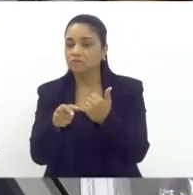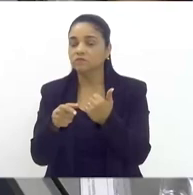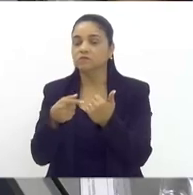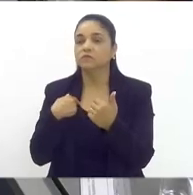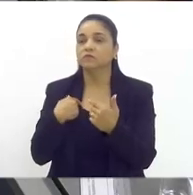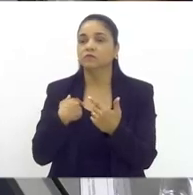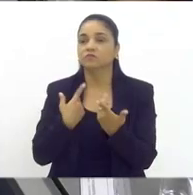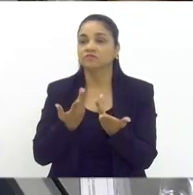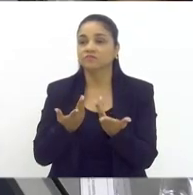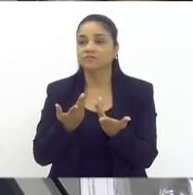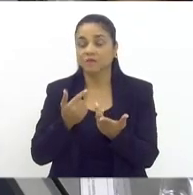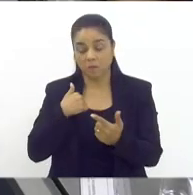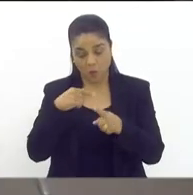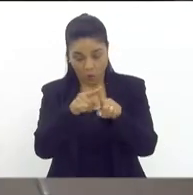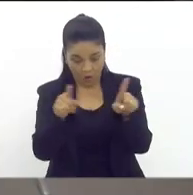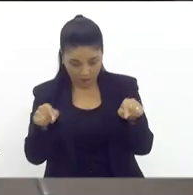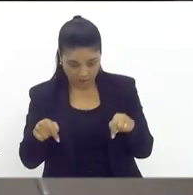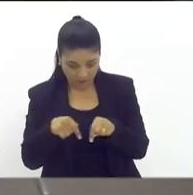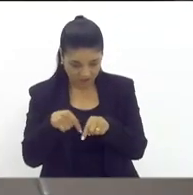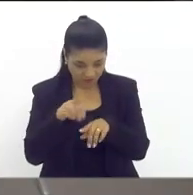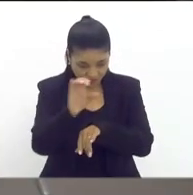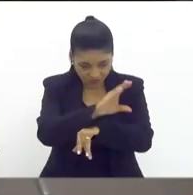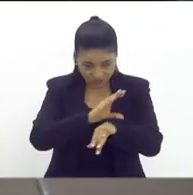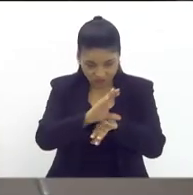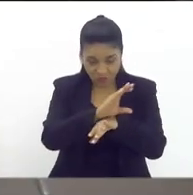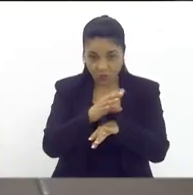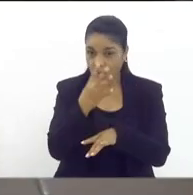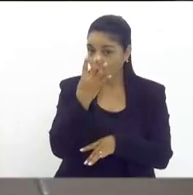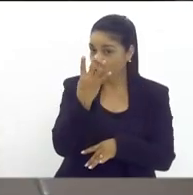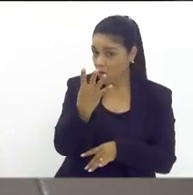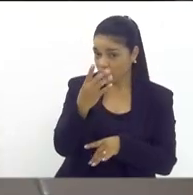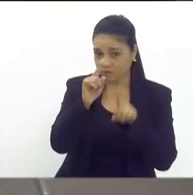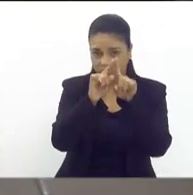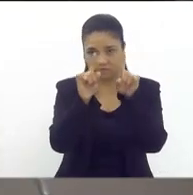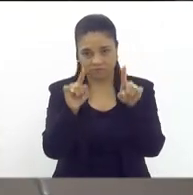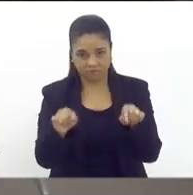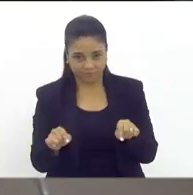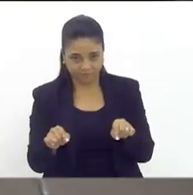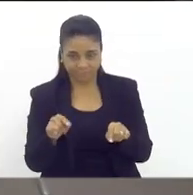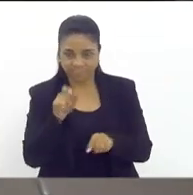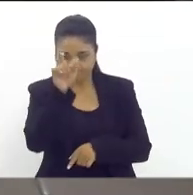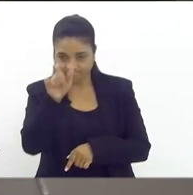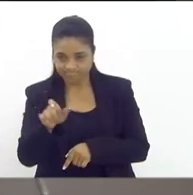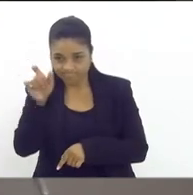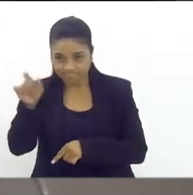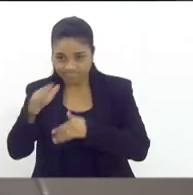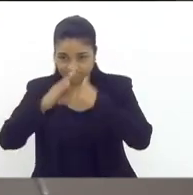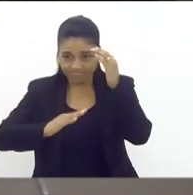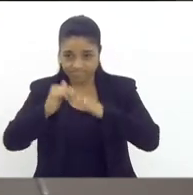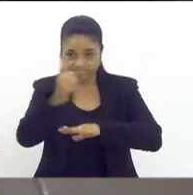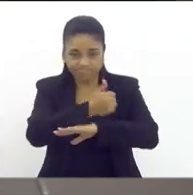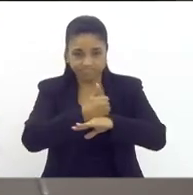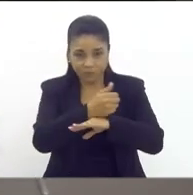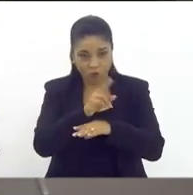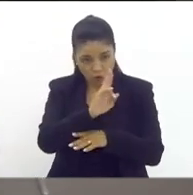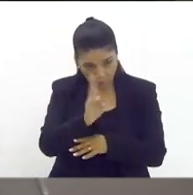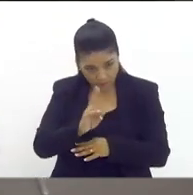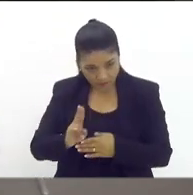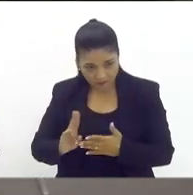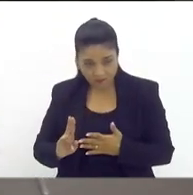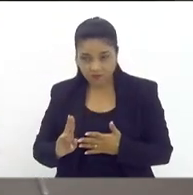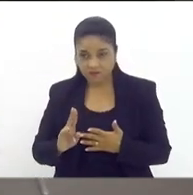o meu gabinete conselheiros são quatro servidores 4 o senhor consegue iluminar